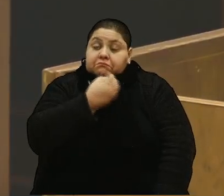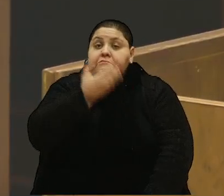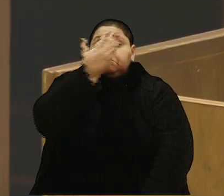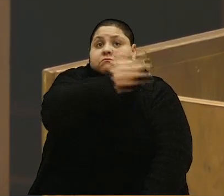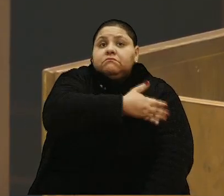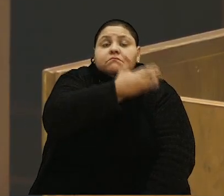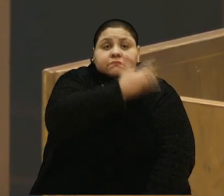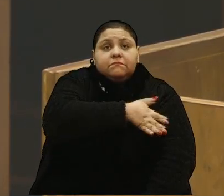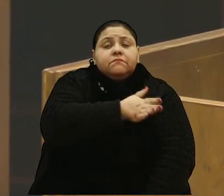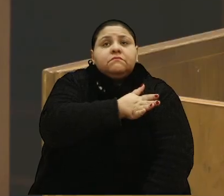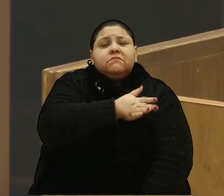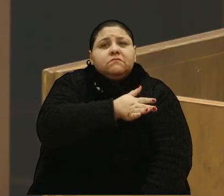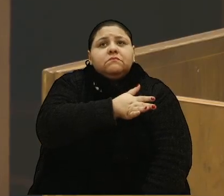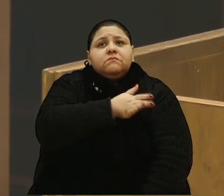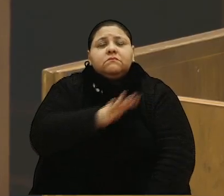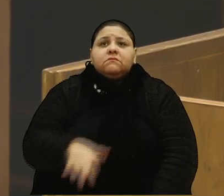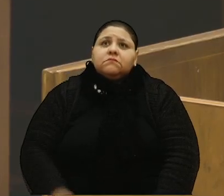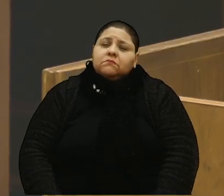treinados.